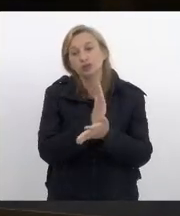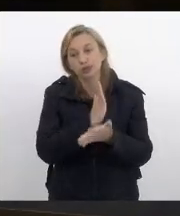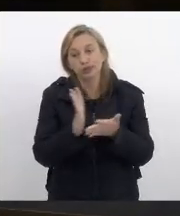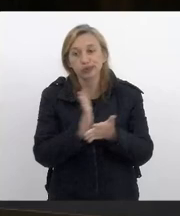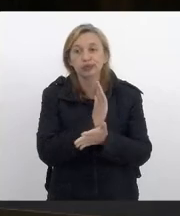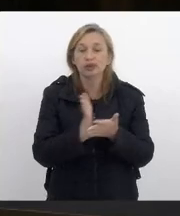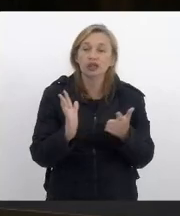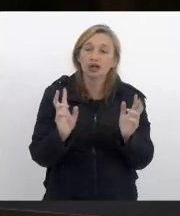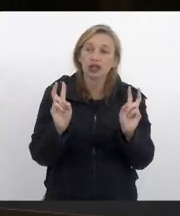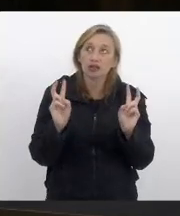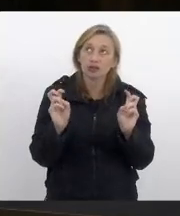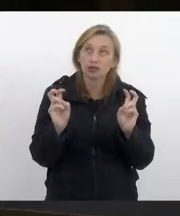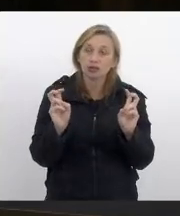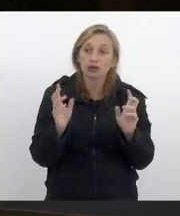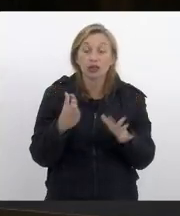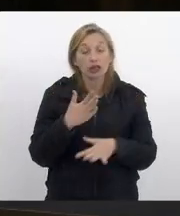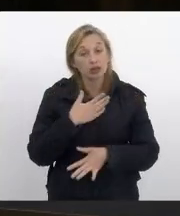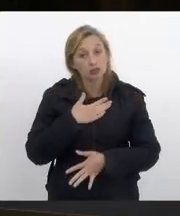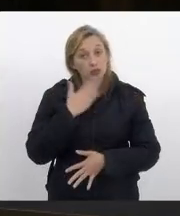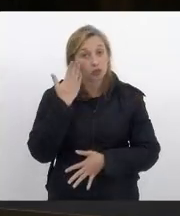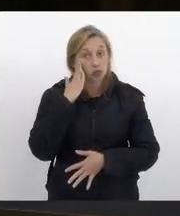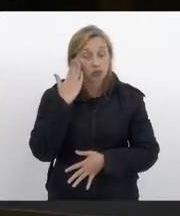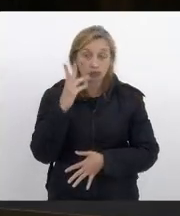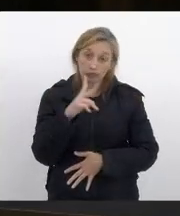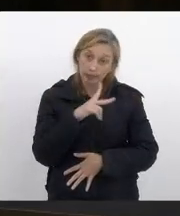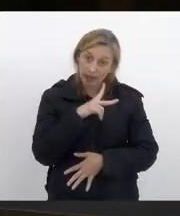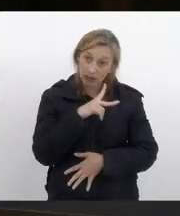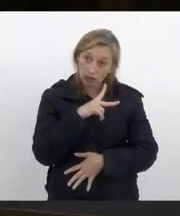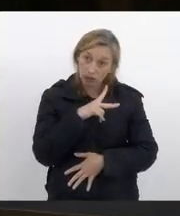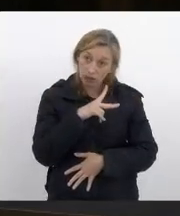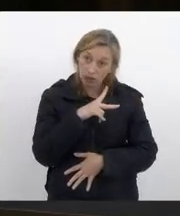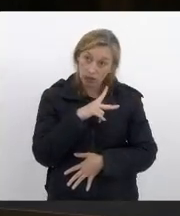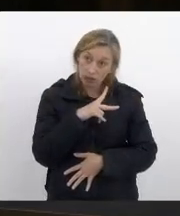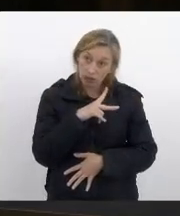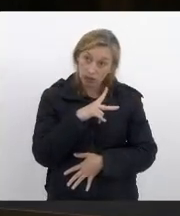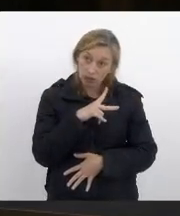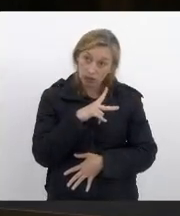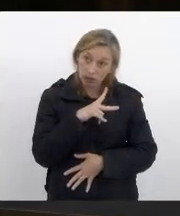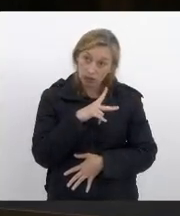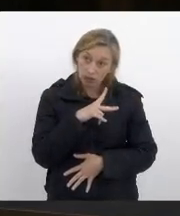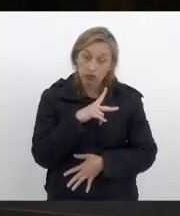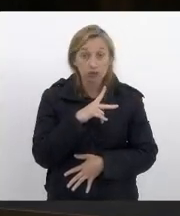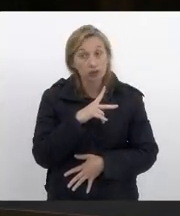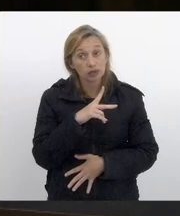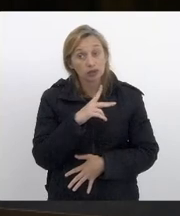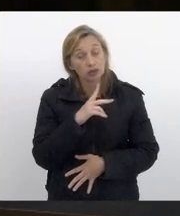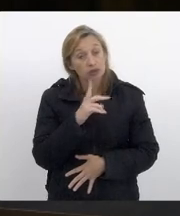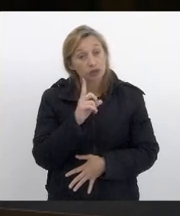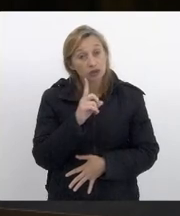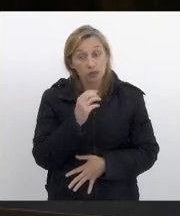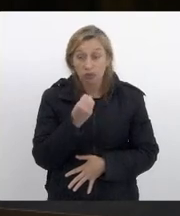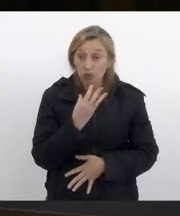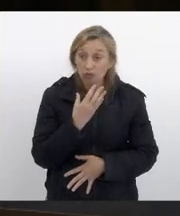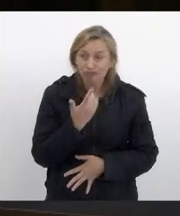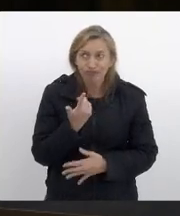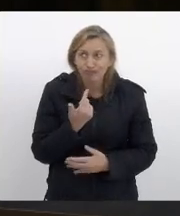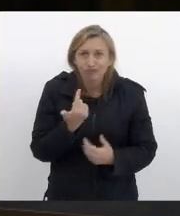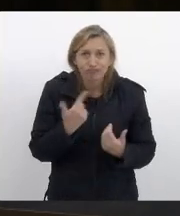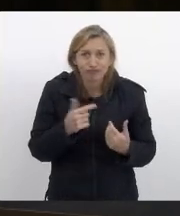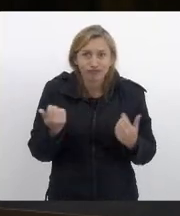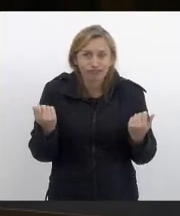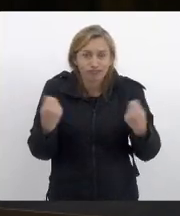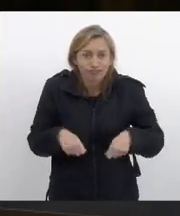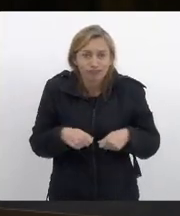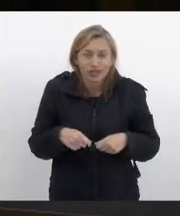questões, veja só, no meu entender pessoal, é muito pertinente. Eu não tenho capacidade